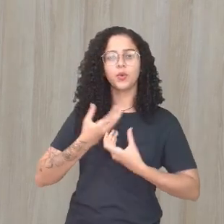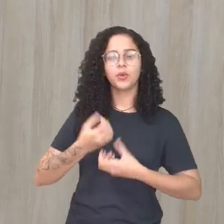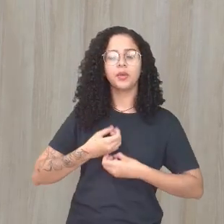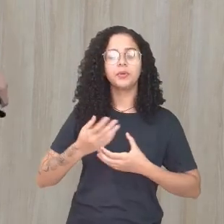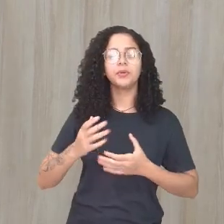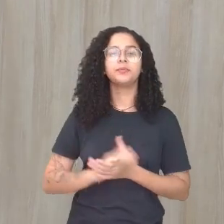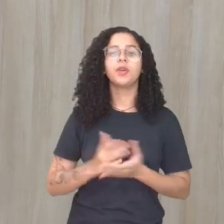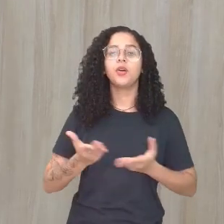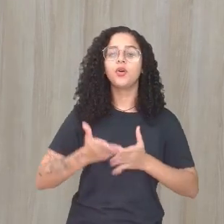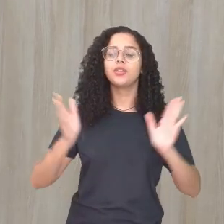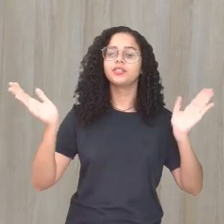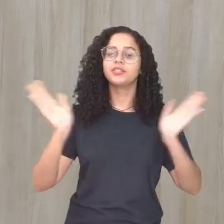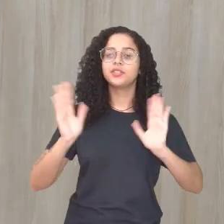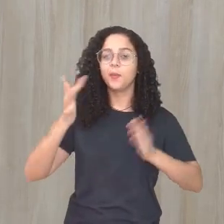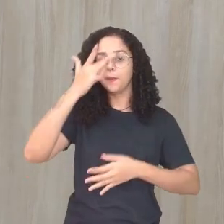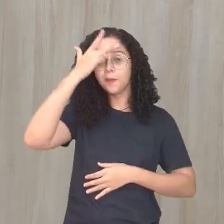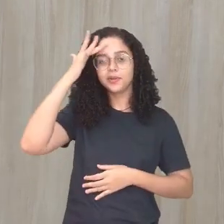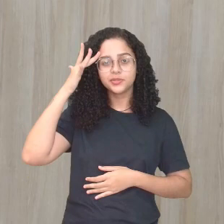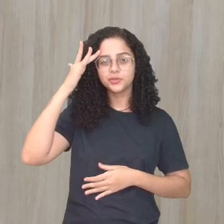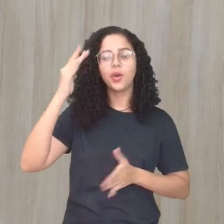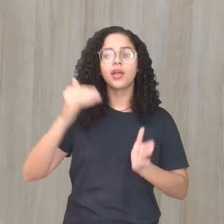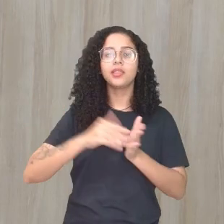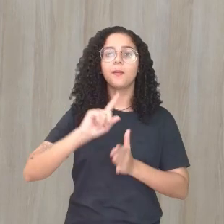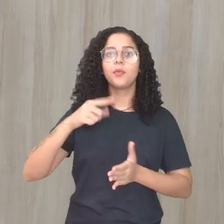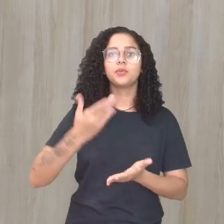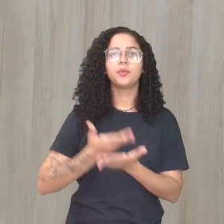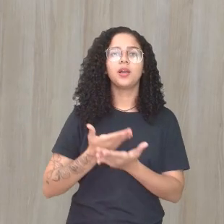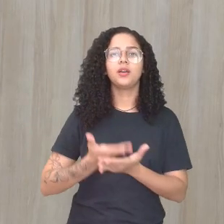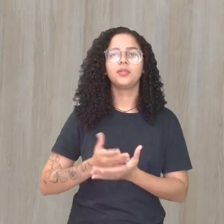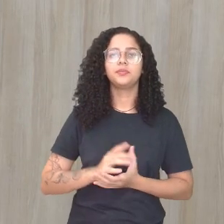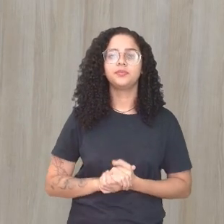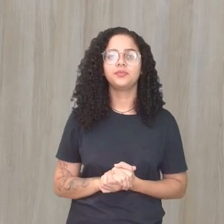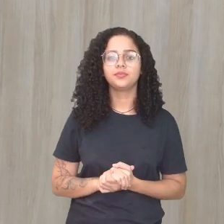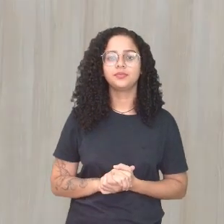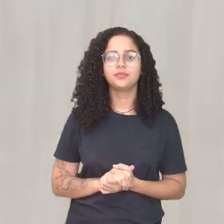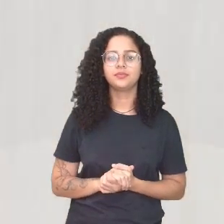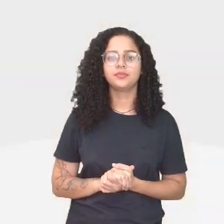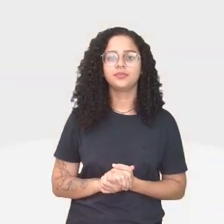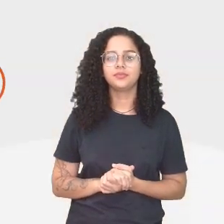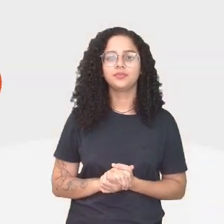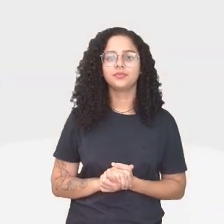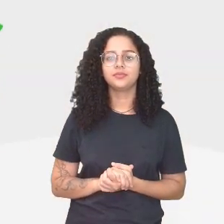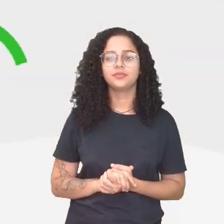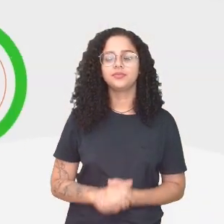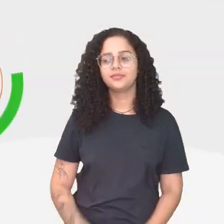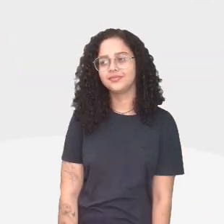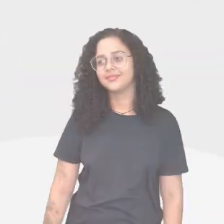No mais, tchau, tchau, pessoal, e até a próxima aula.